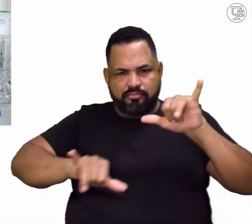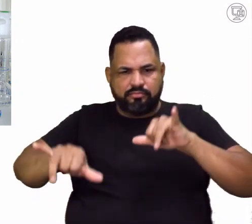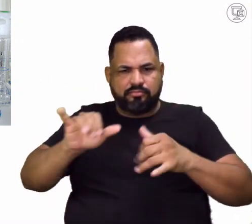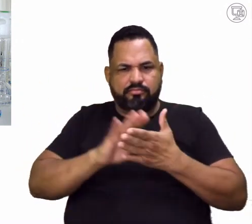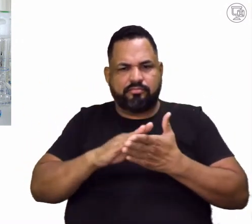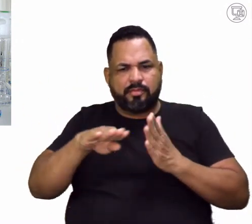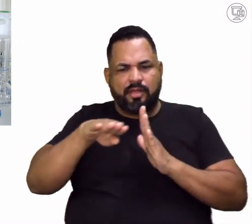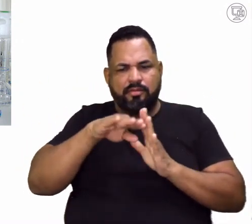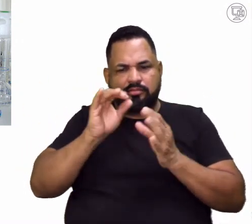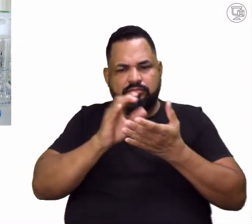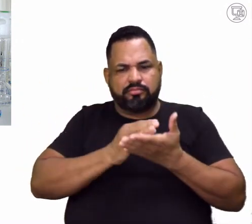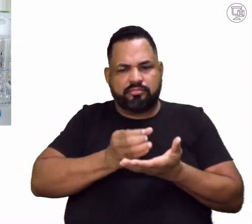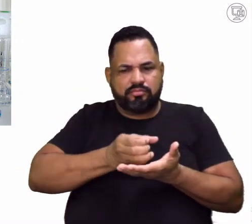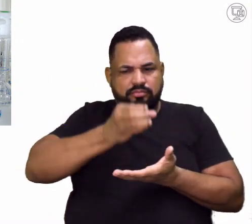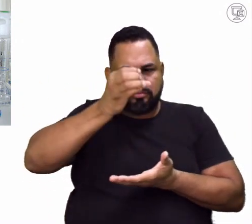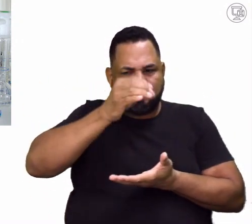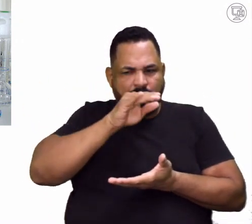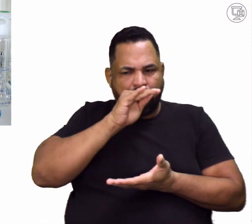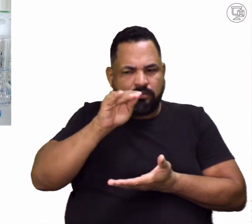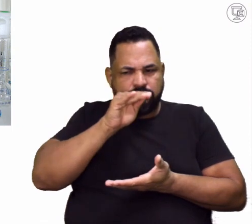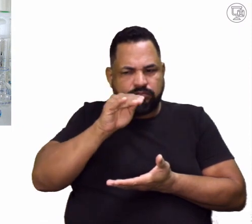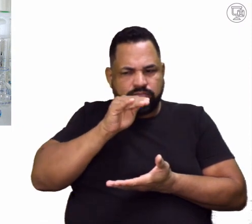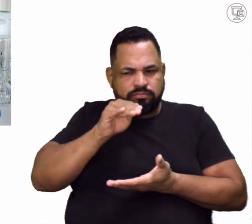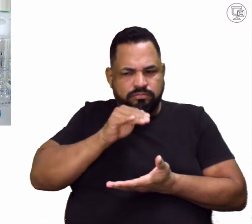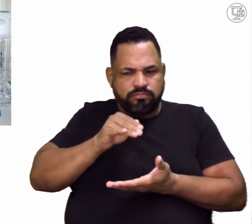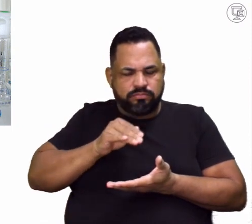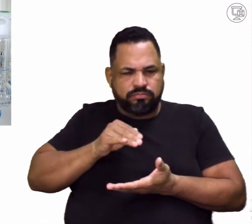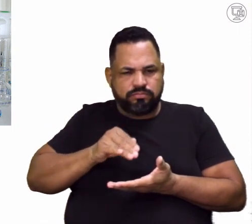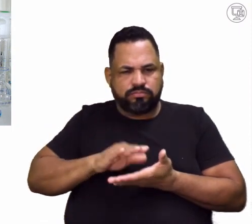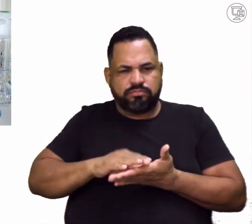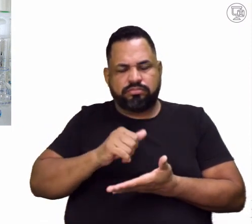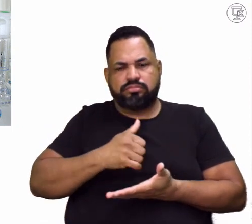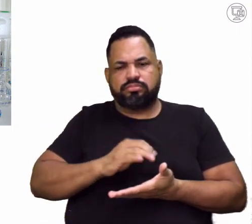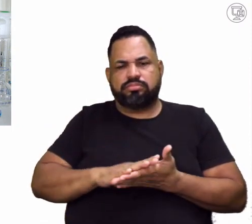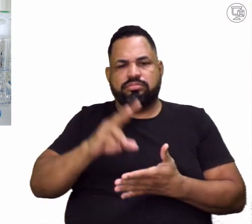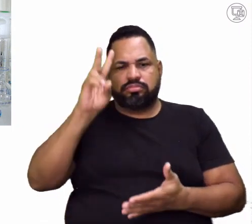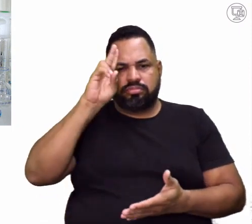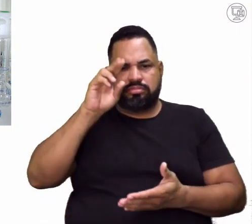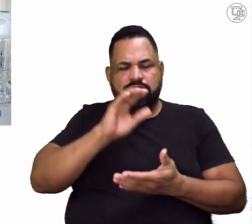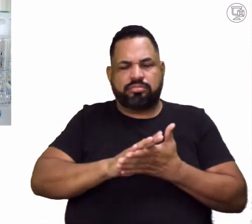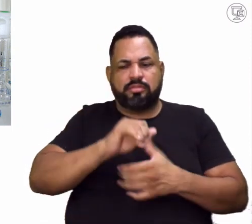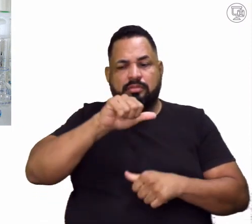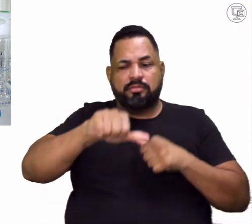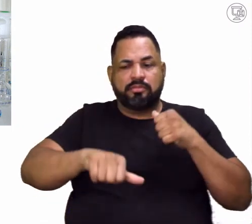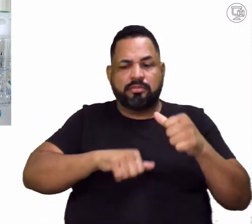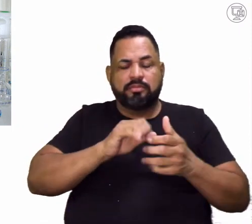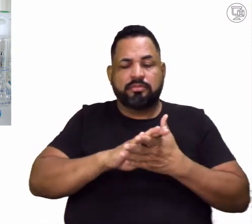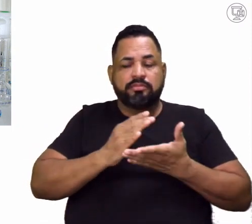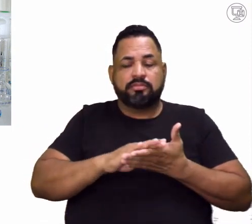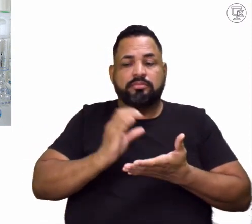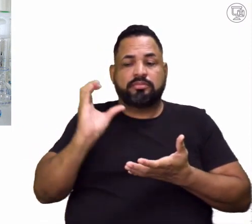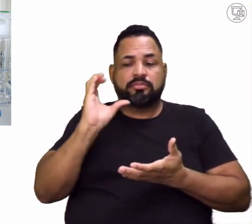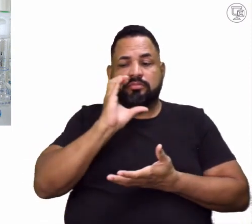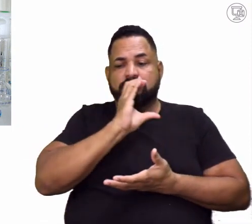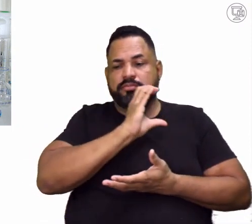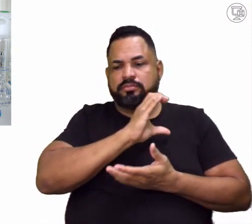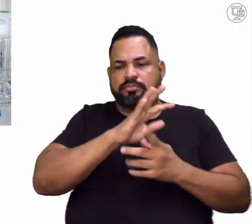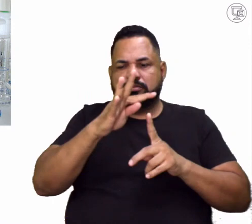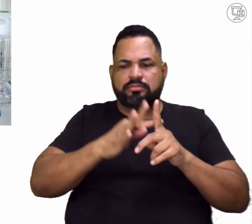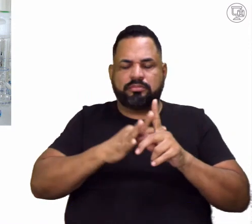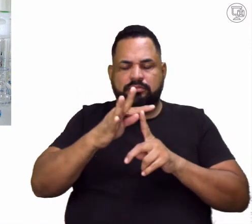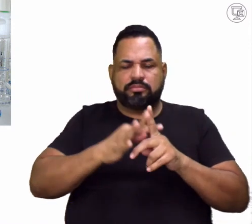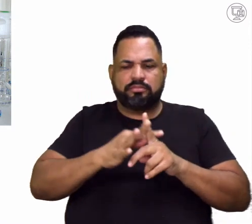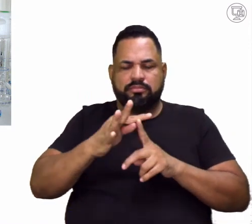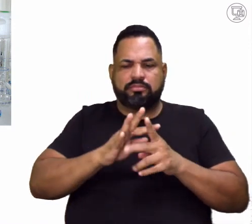cm³ numa temperatura de 20 graus Celsius lembra que o frasco ele muda com a temperatura ele muda de tamanho